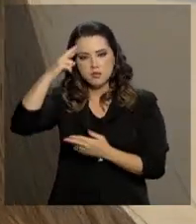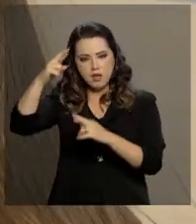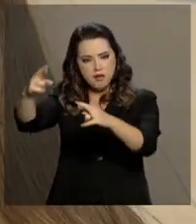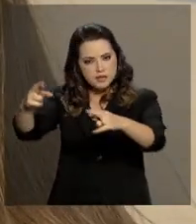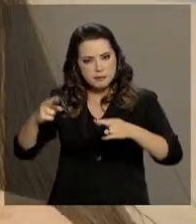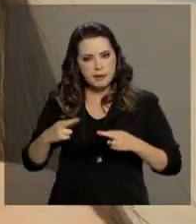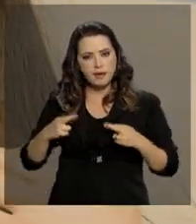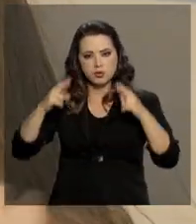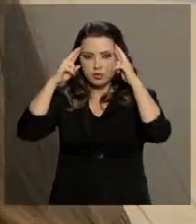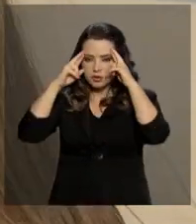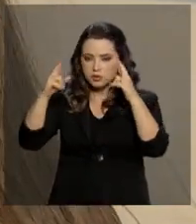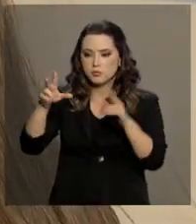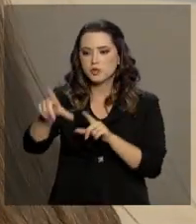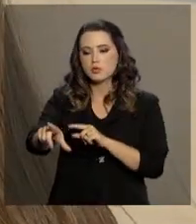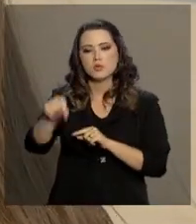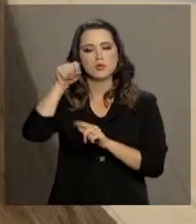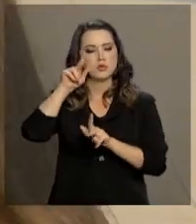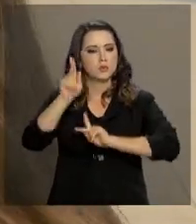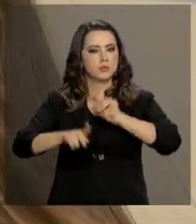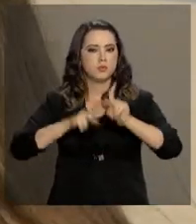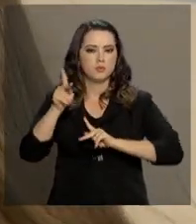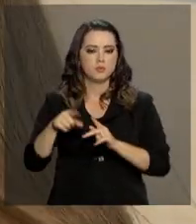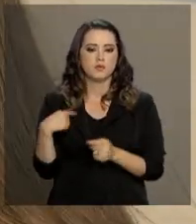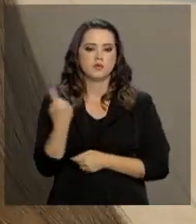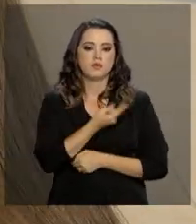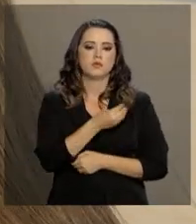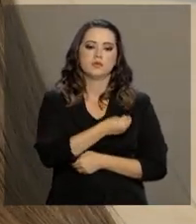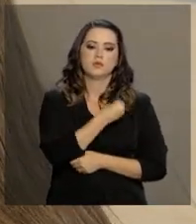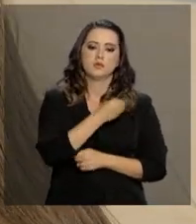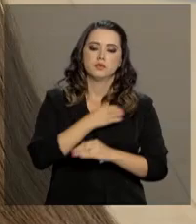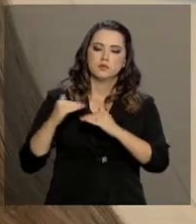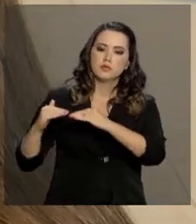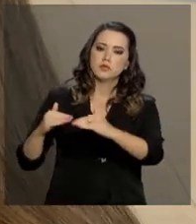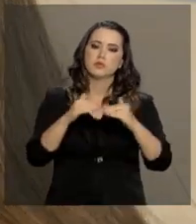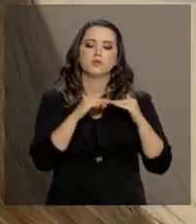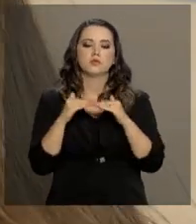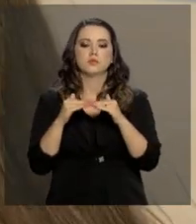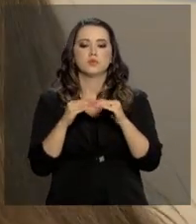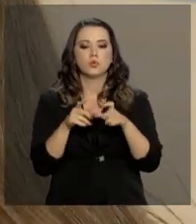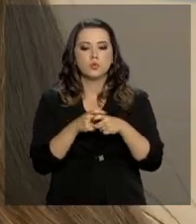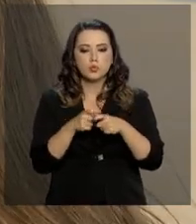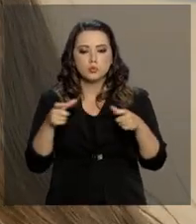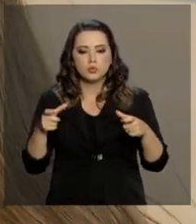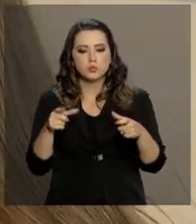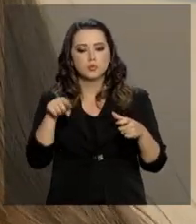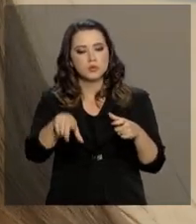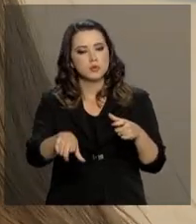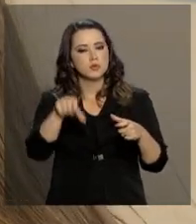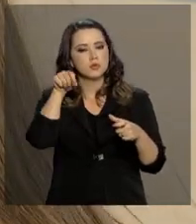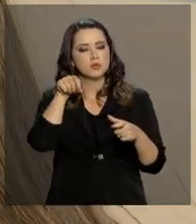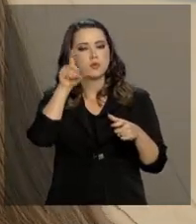respeitem o que foi escolhido pelo povo, porque nós vivemos uma democracia, então a maior parte das pessoas